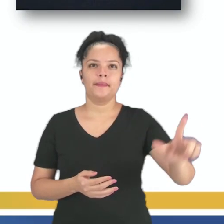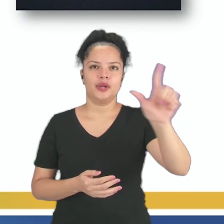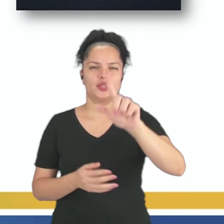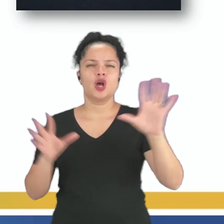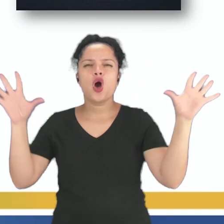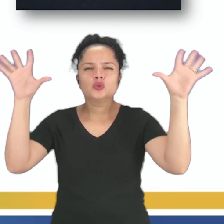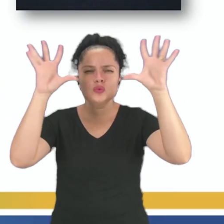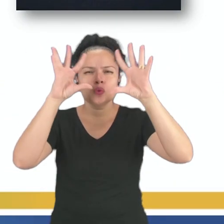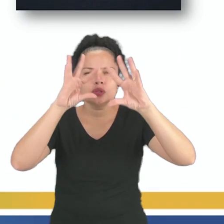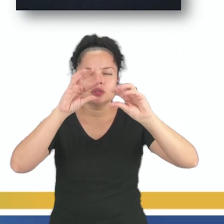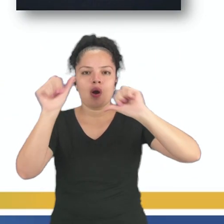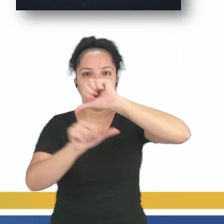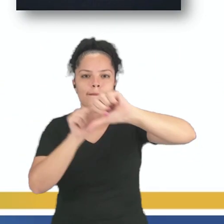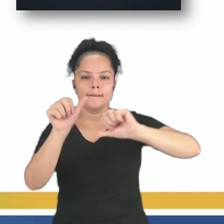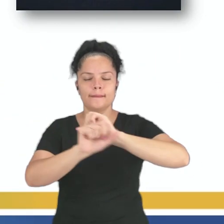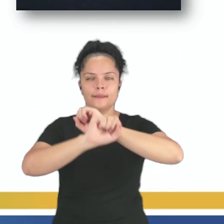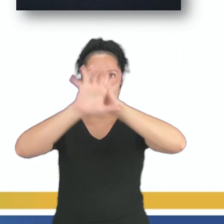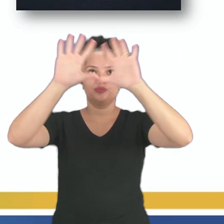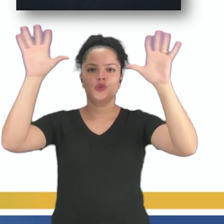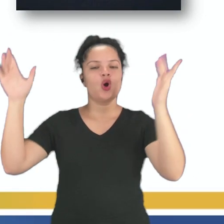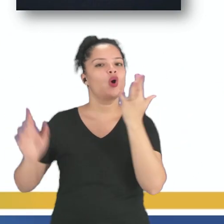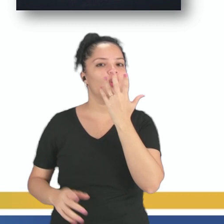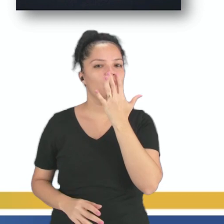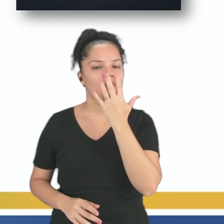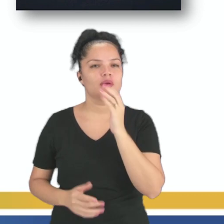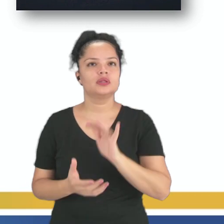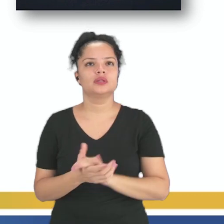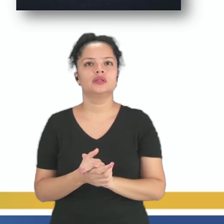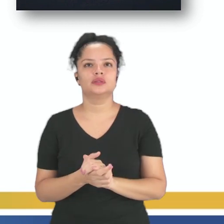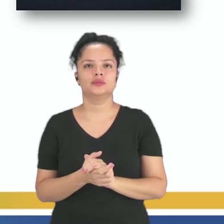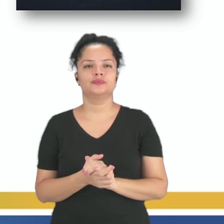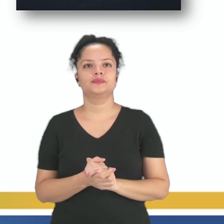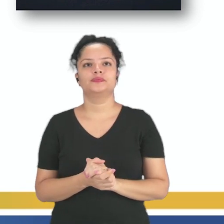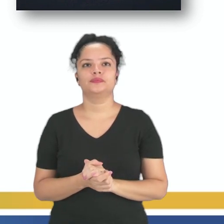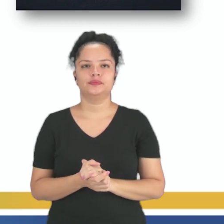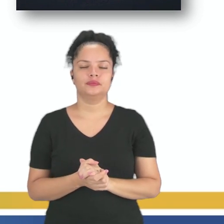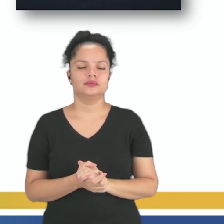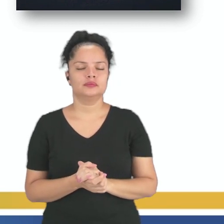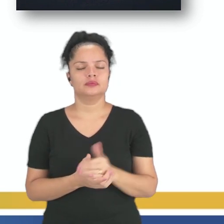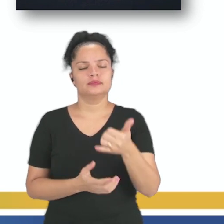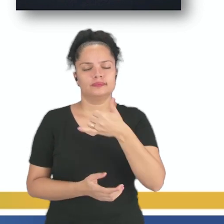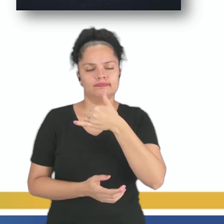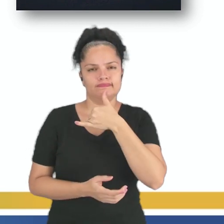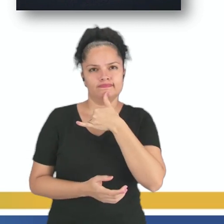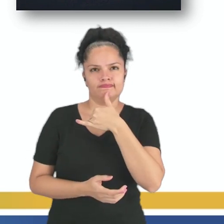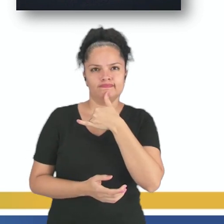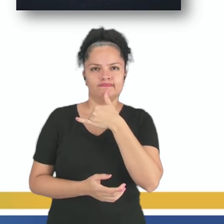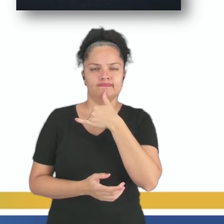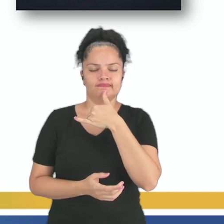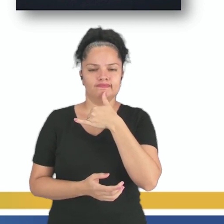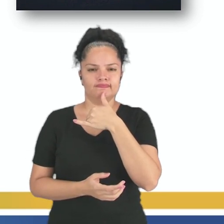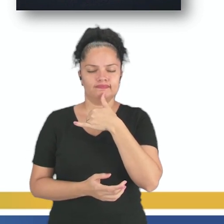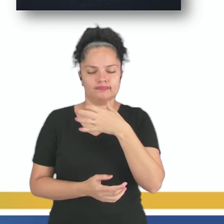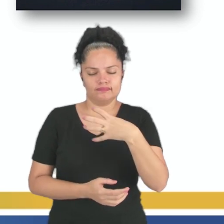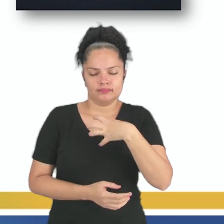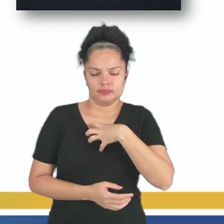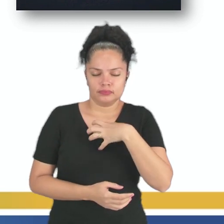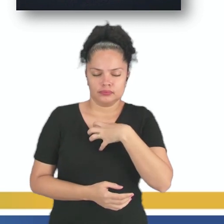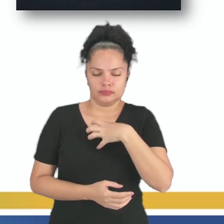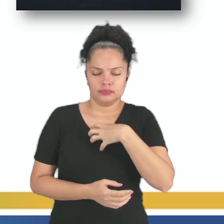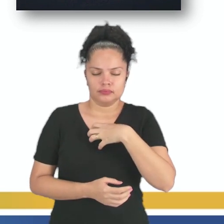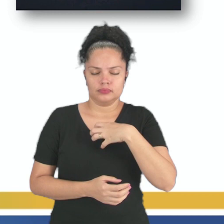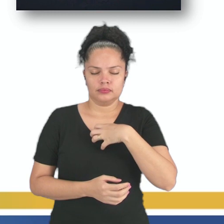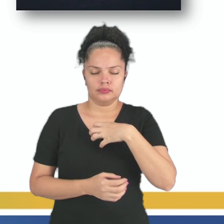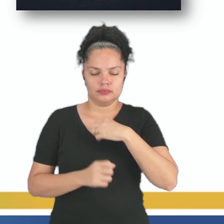escuridão para o colorido. Evelyn Cristina Nascimento da Silva. Tristeza. É o que